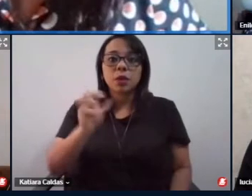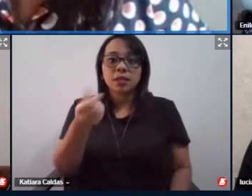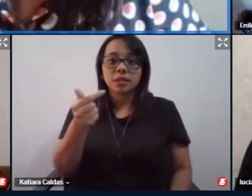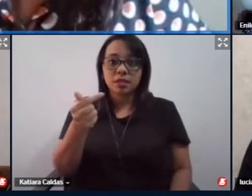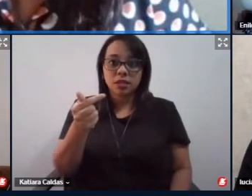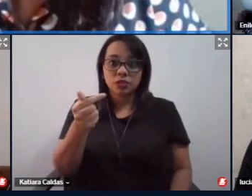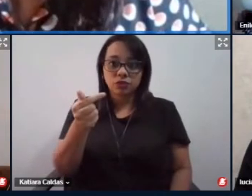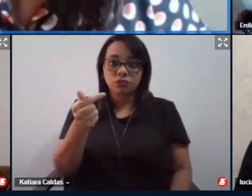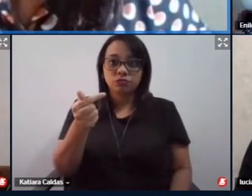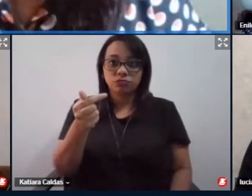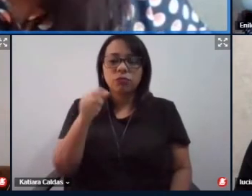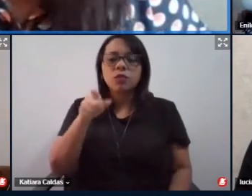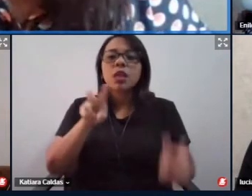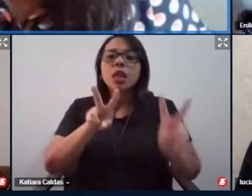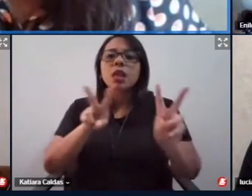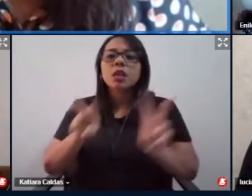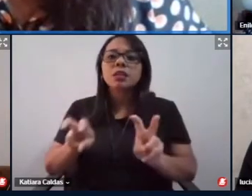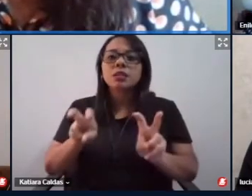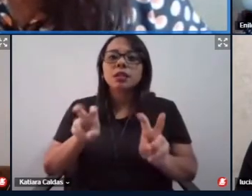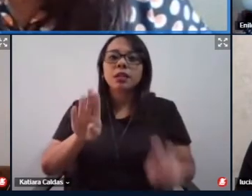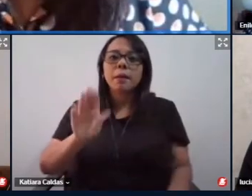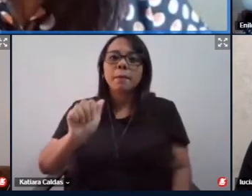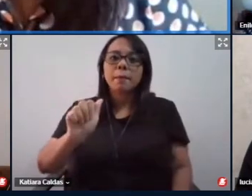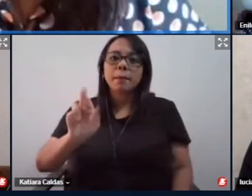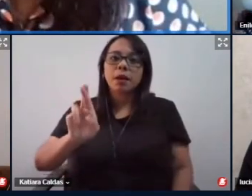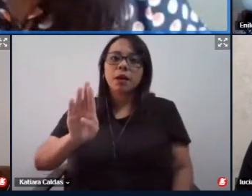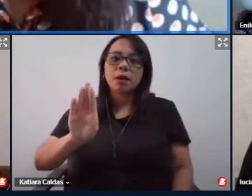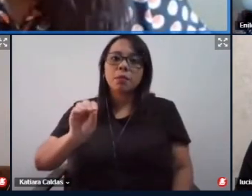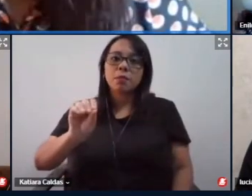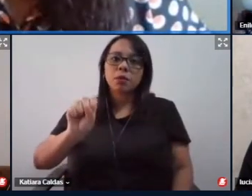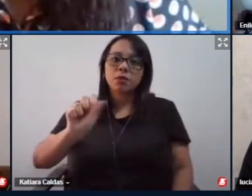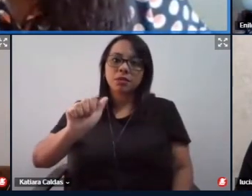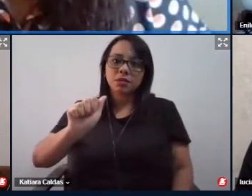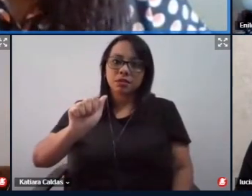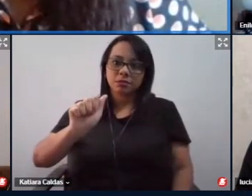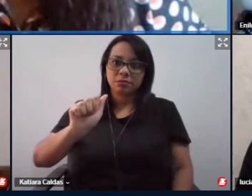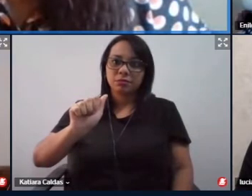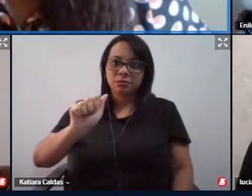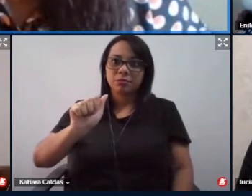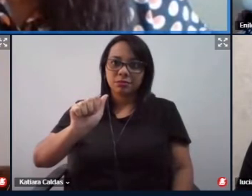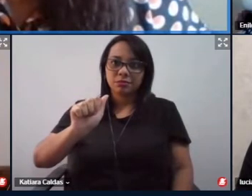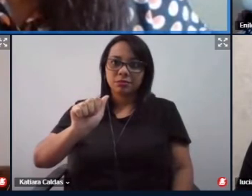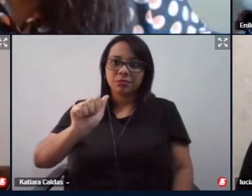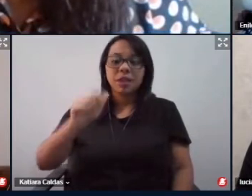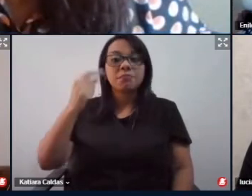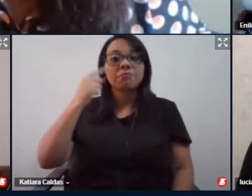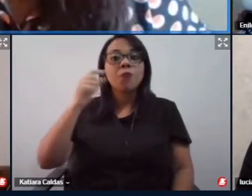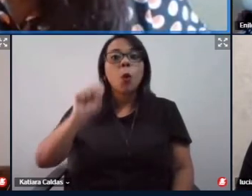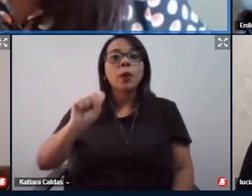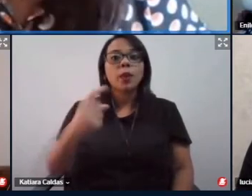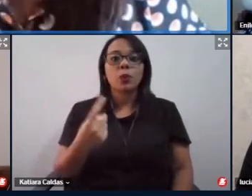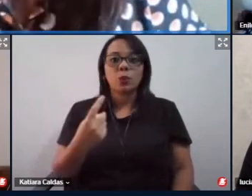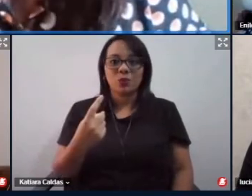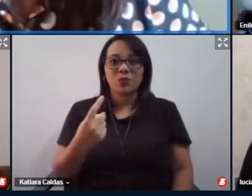tu citas a Barbosa, pensamento de Barbosa 81,